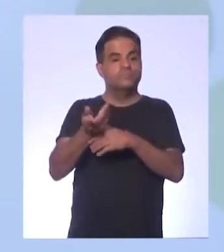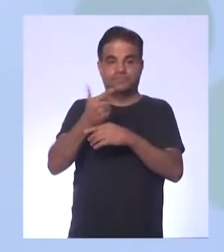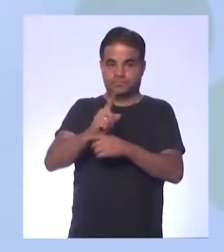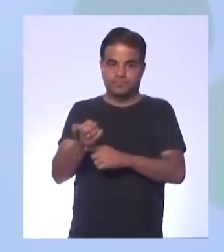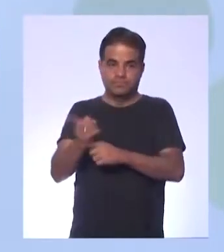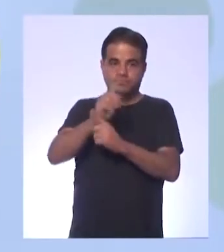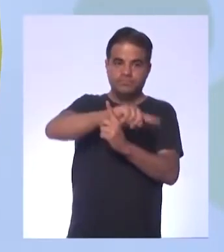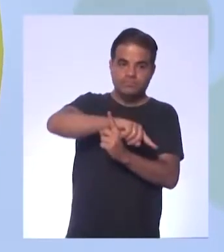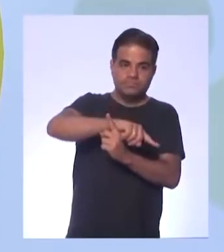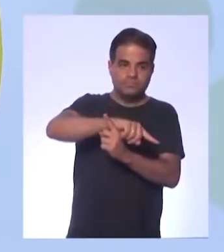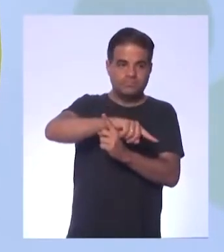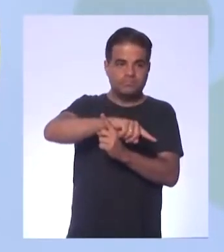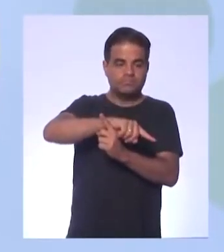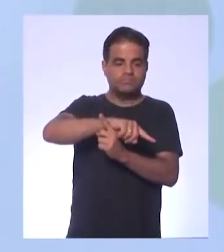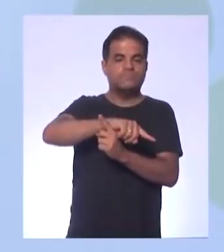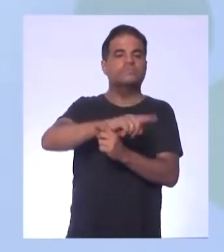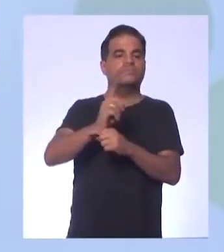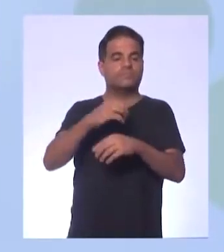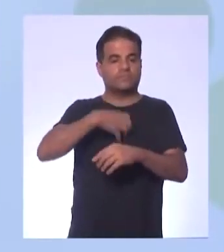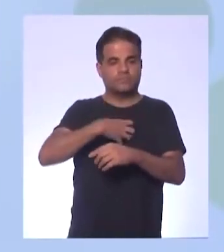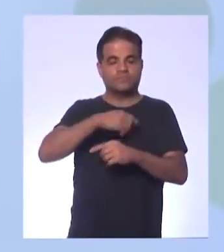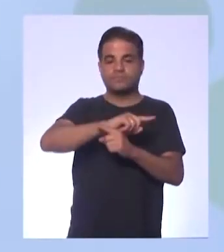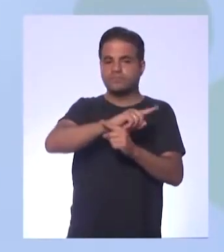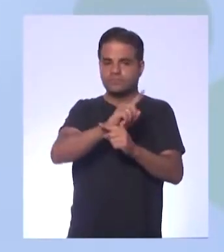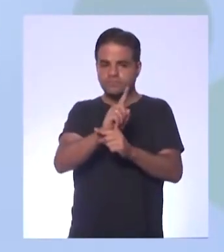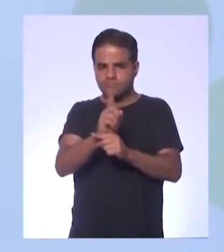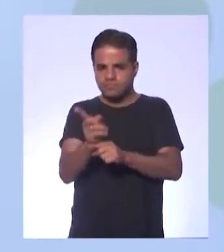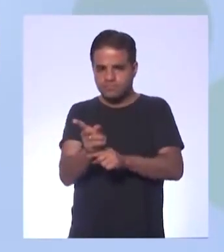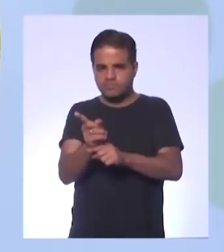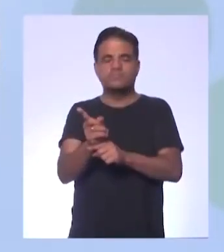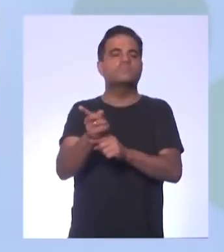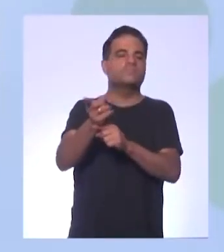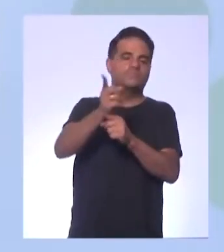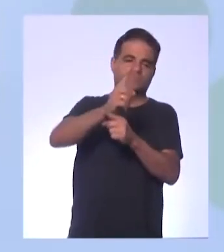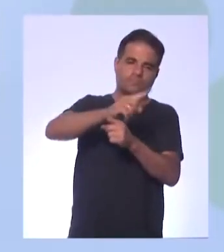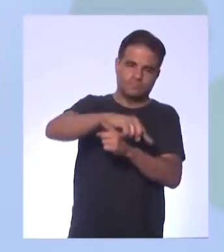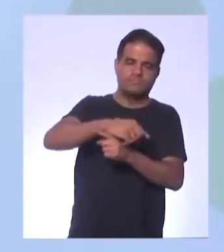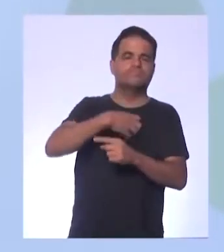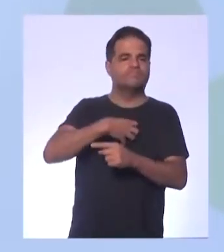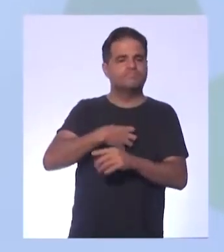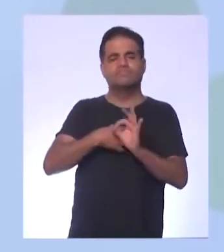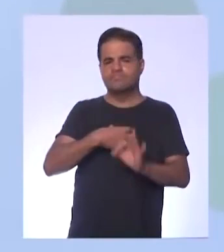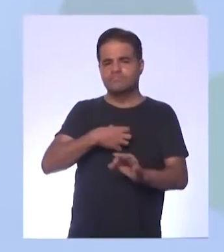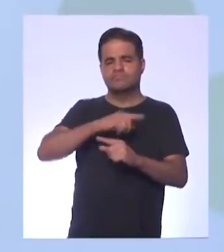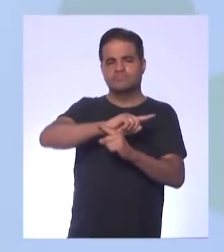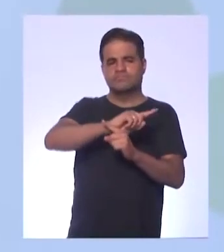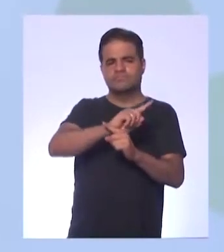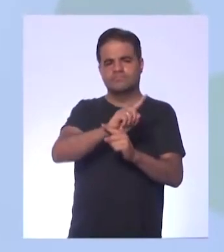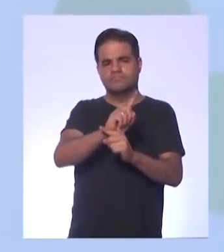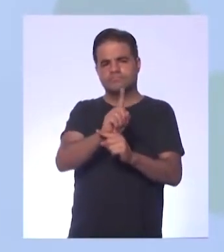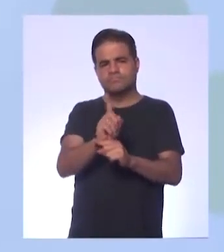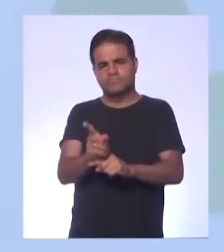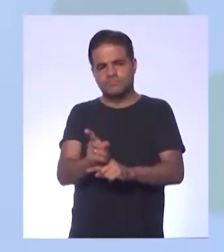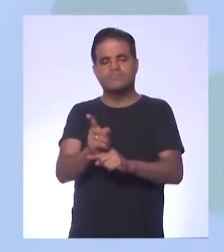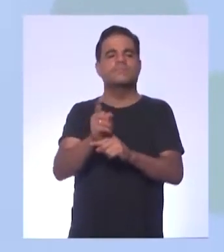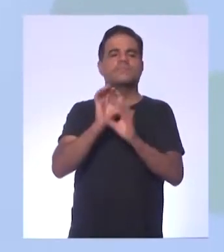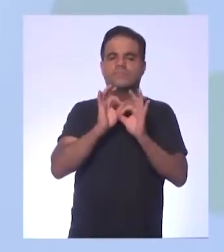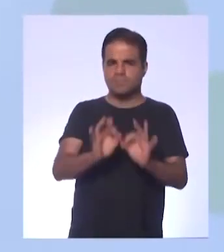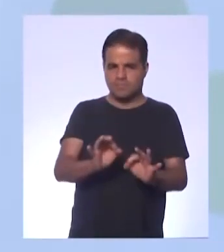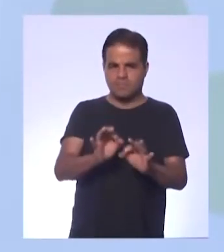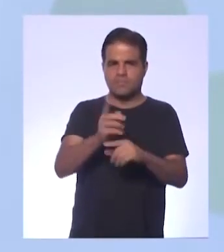lado. Opa, aqui. Ó. Sentido horário, tá vendo? Sentido horário. Isso é o sentido horário. Giros para este sentido são no